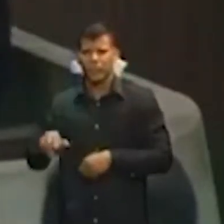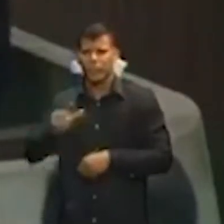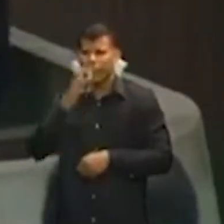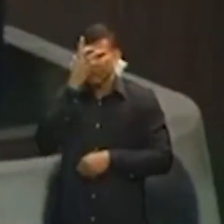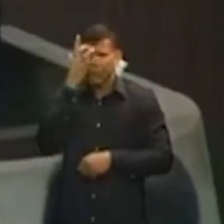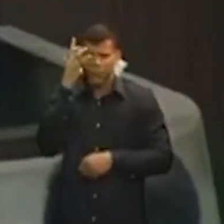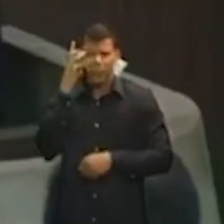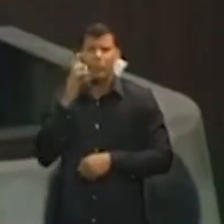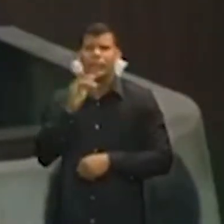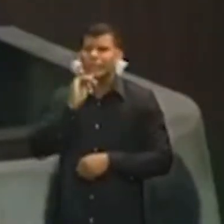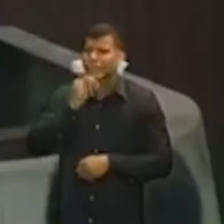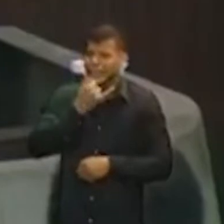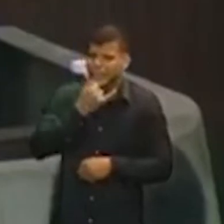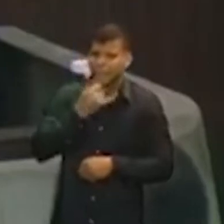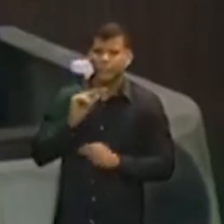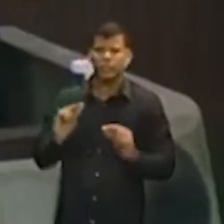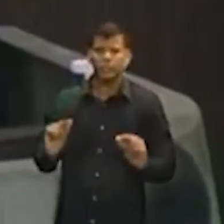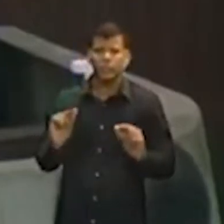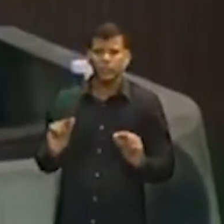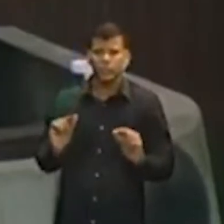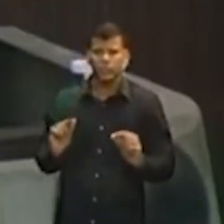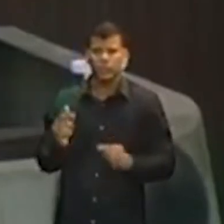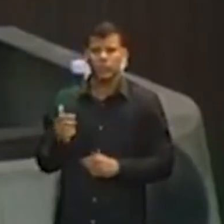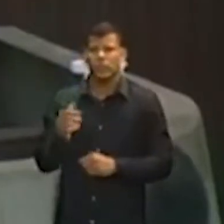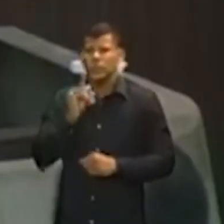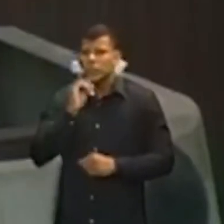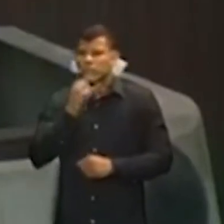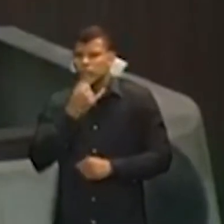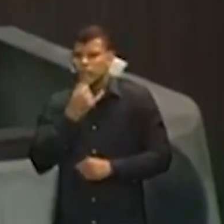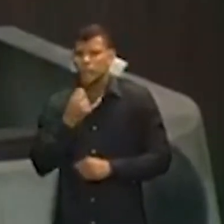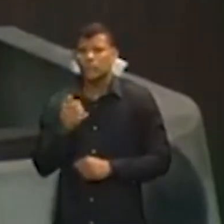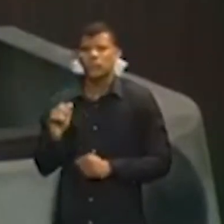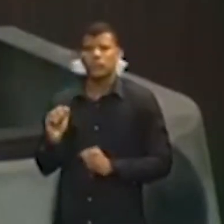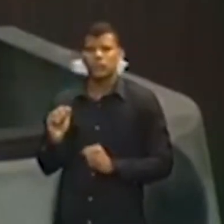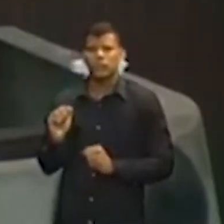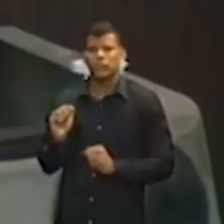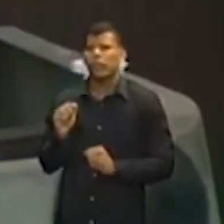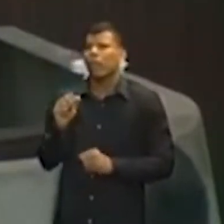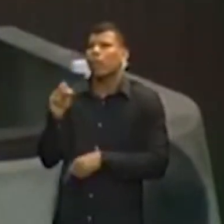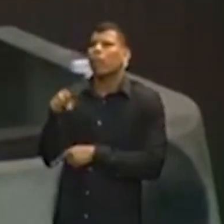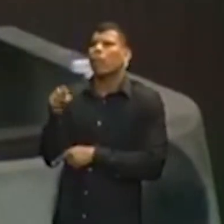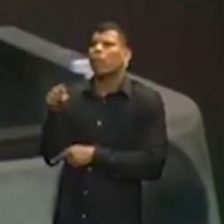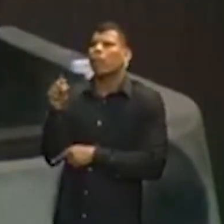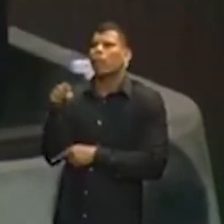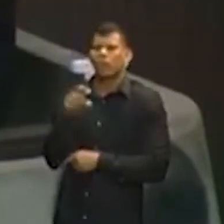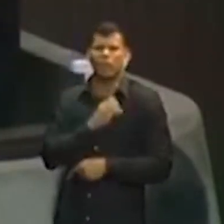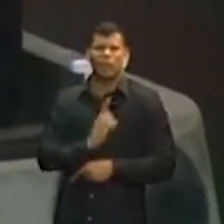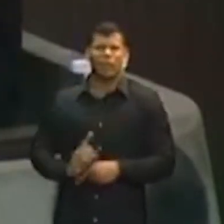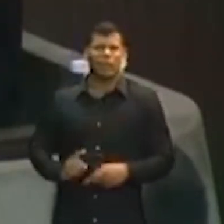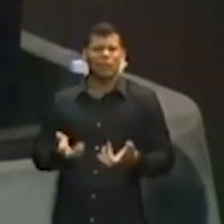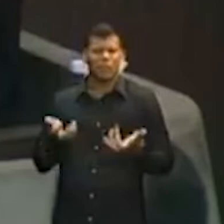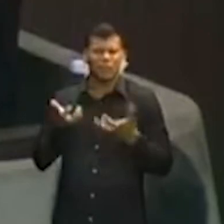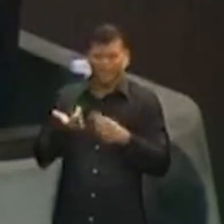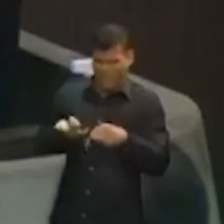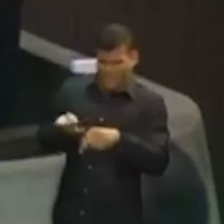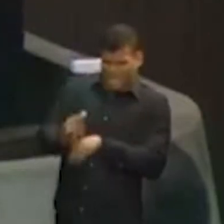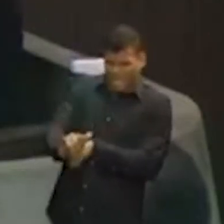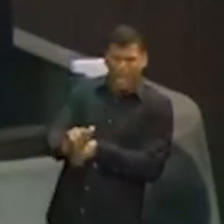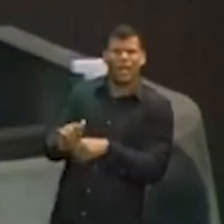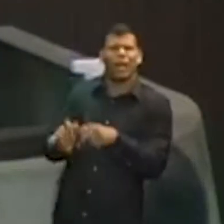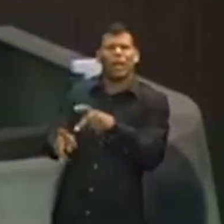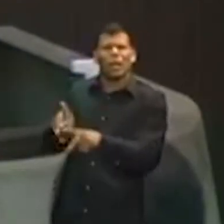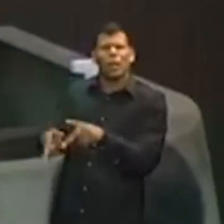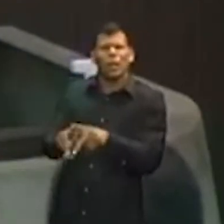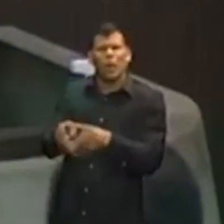que, infelizmente, aqui no estado do Ceará, metem a mão no dinheiro público. Os deputados querendo, aqui nessa casa,